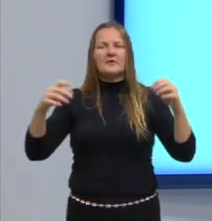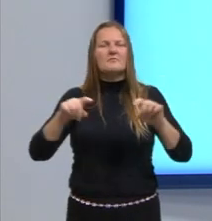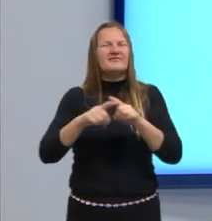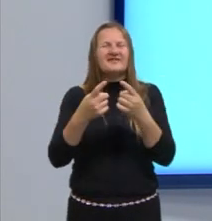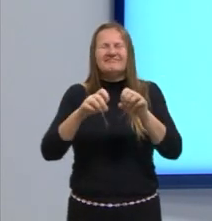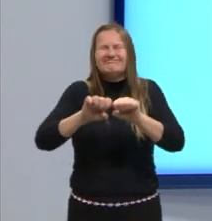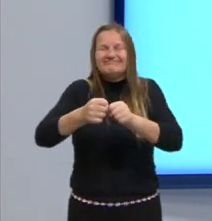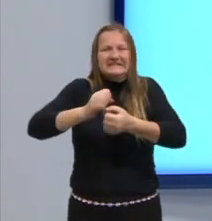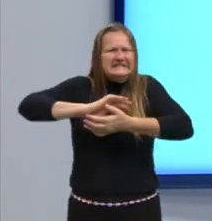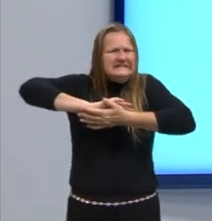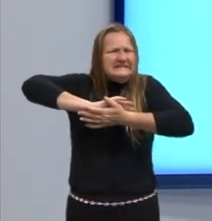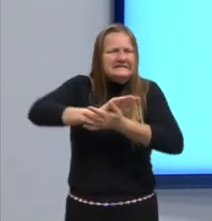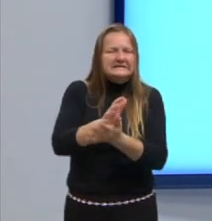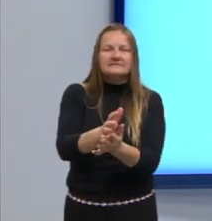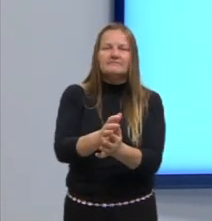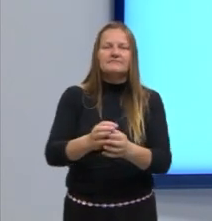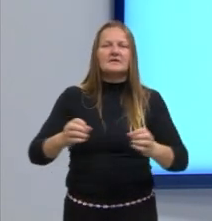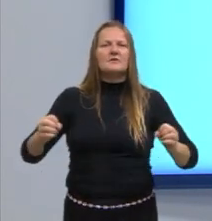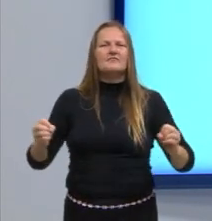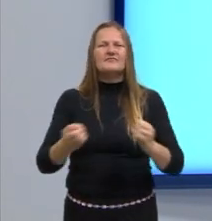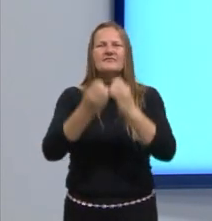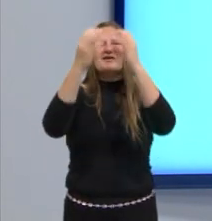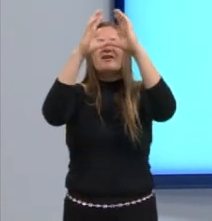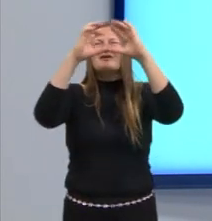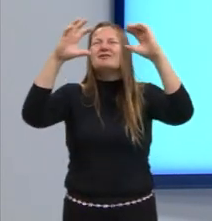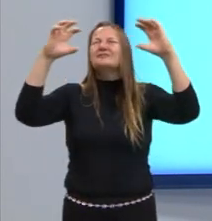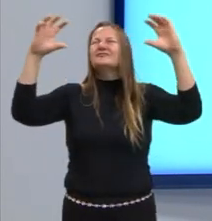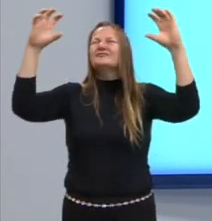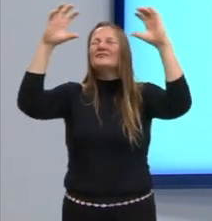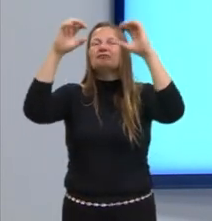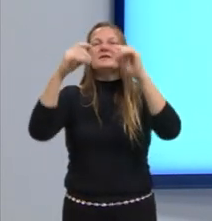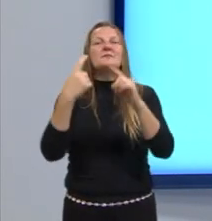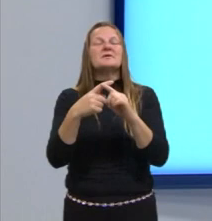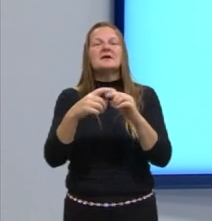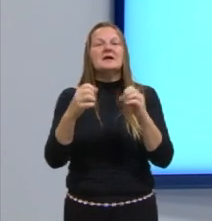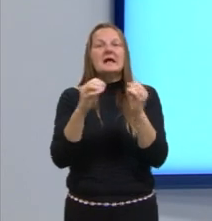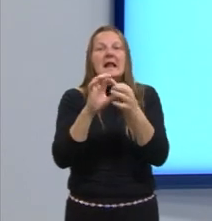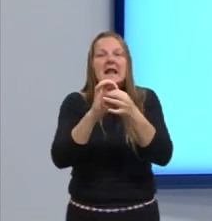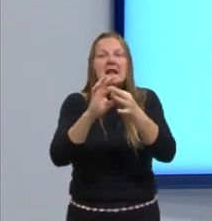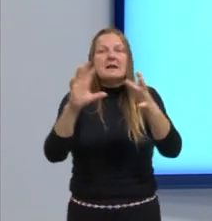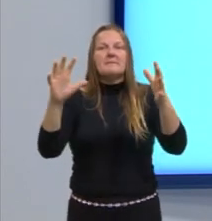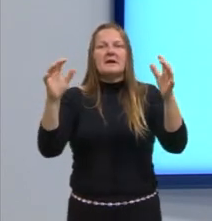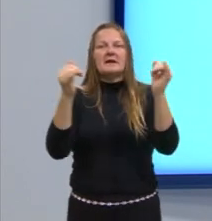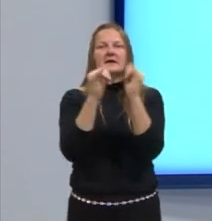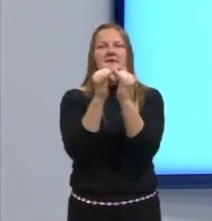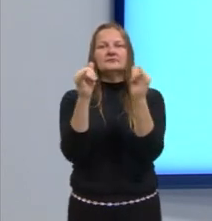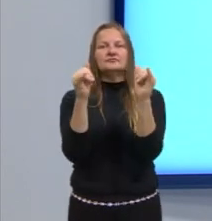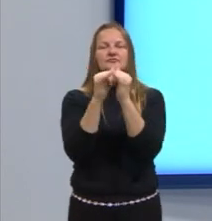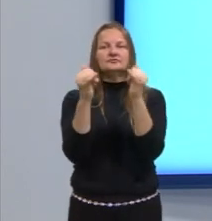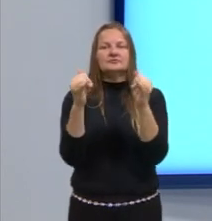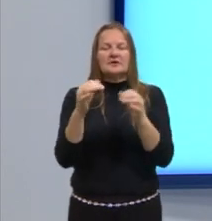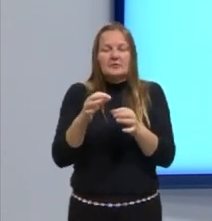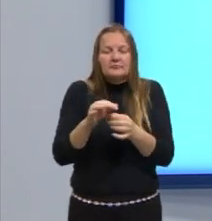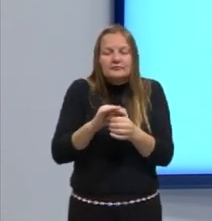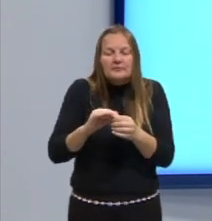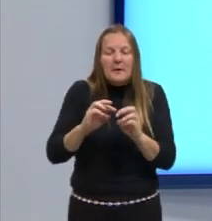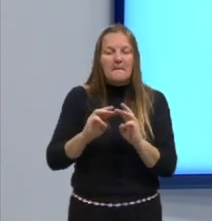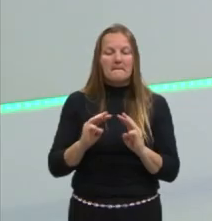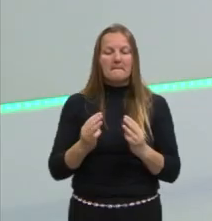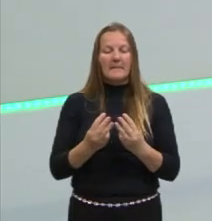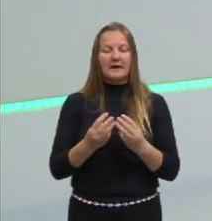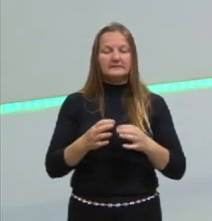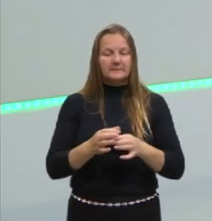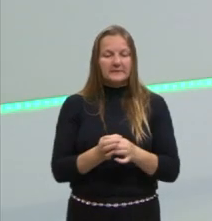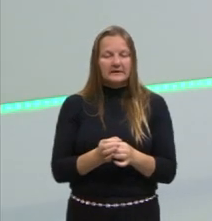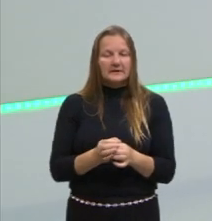né a nuvem que ela levanta aquilo ali energia que ela tá liberando Então apesar dela ter uma massa às vezes não ser